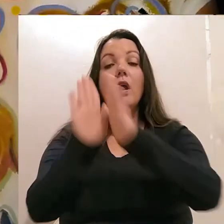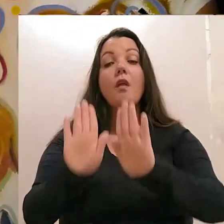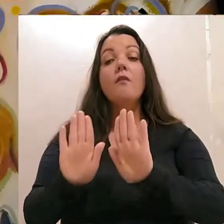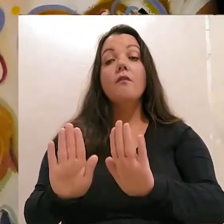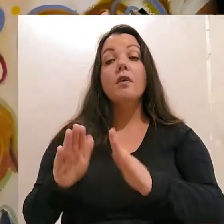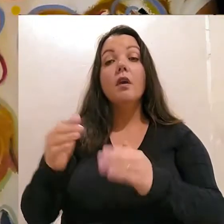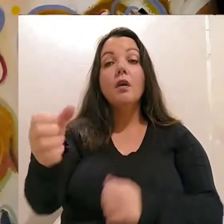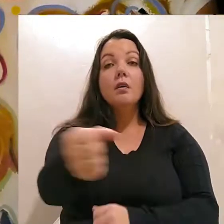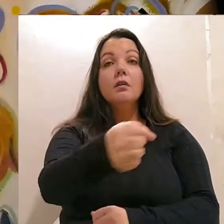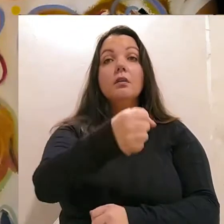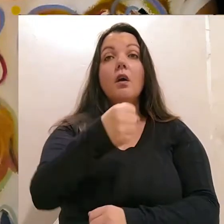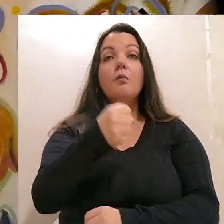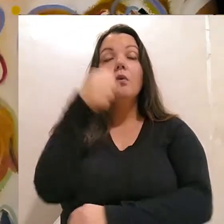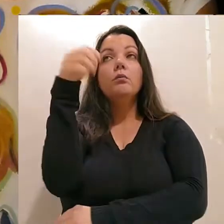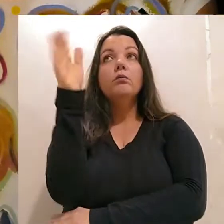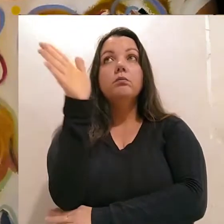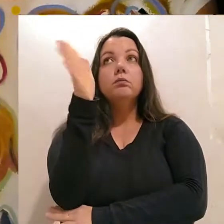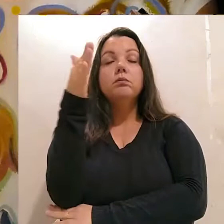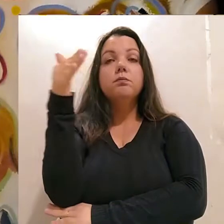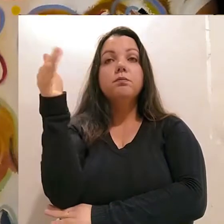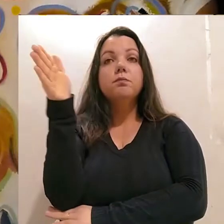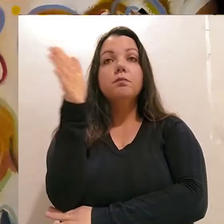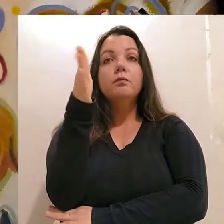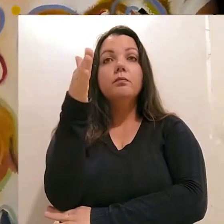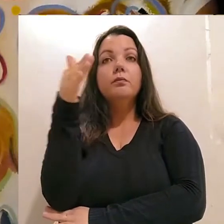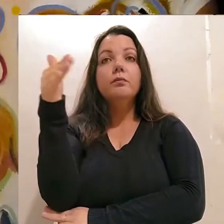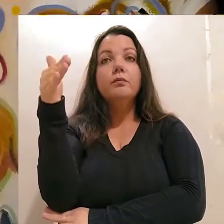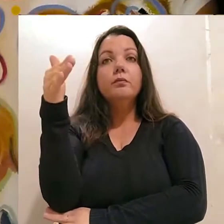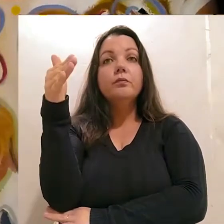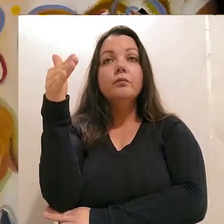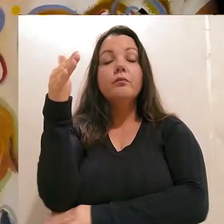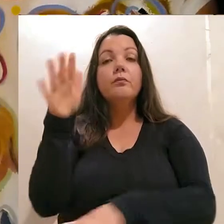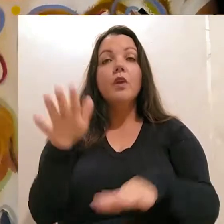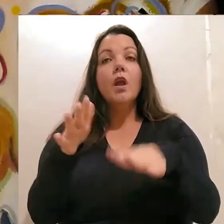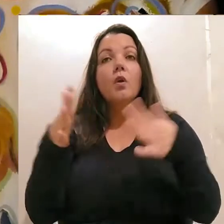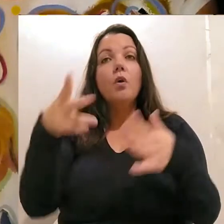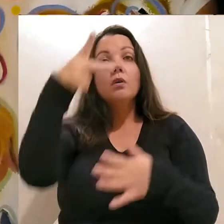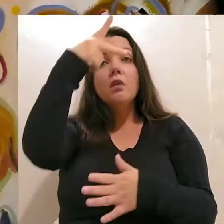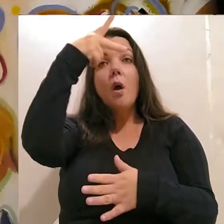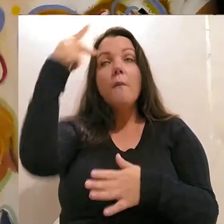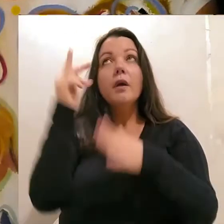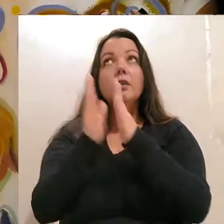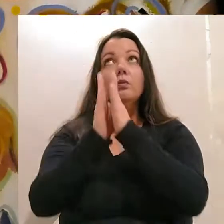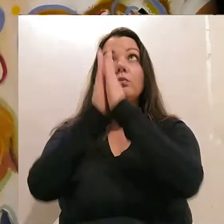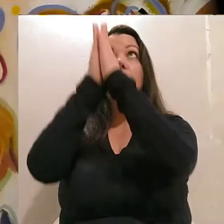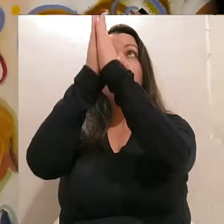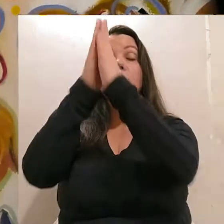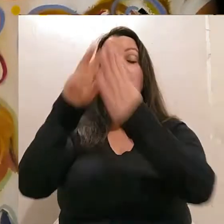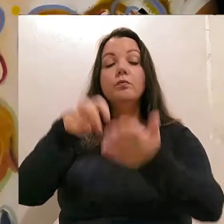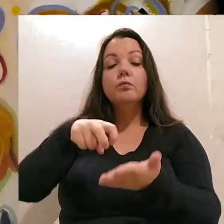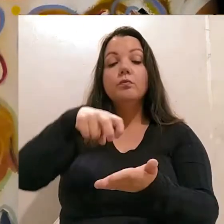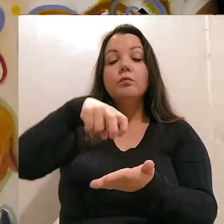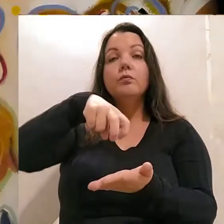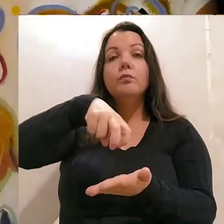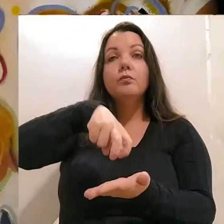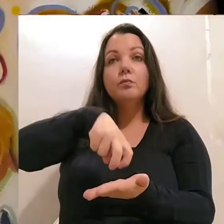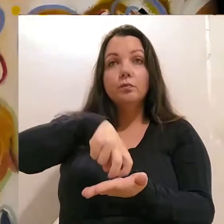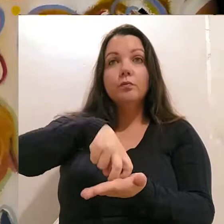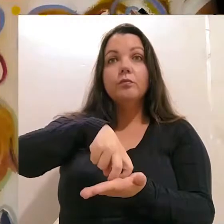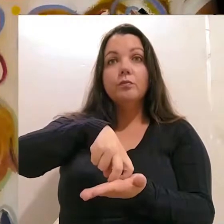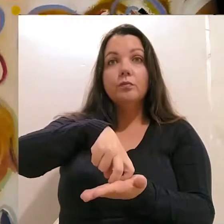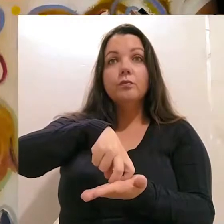na na porta ou a bandeira estendida enquanto o devoto Se ajoelhe ali para poder